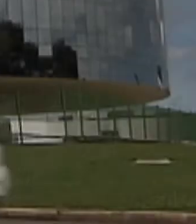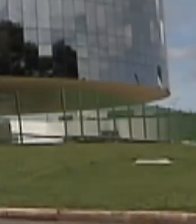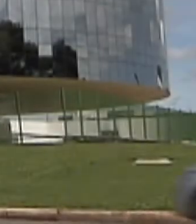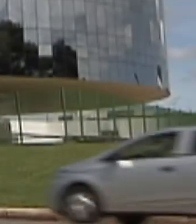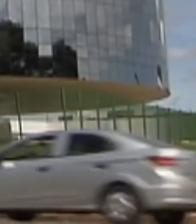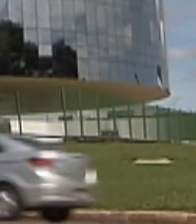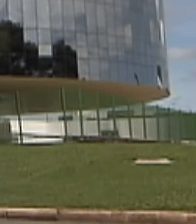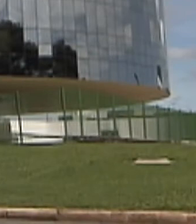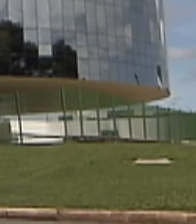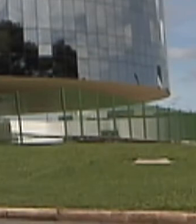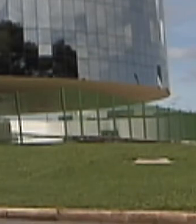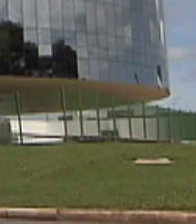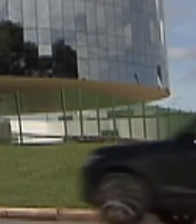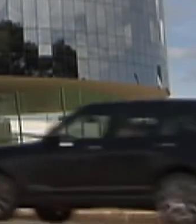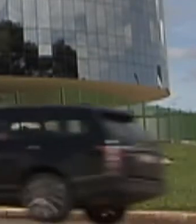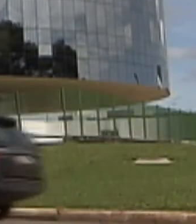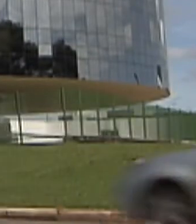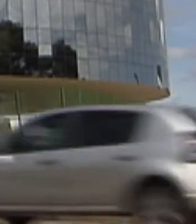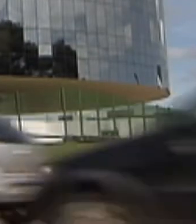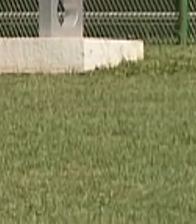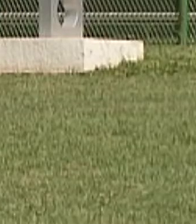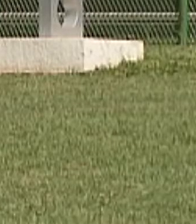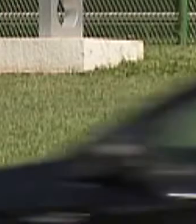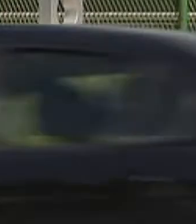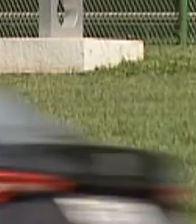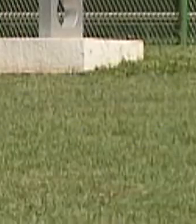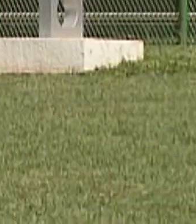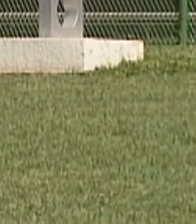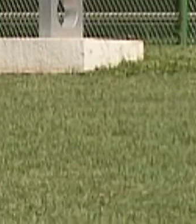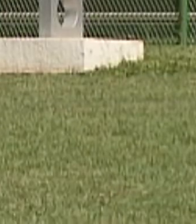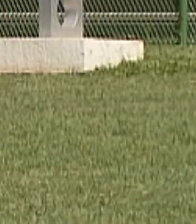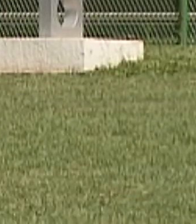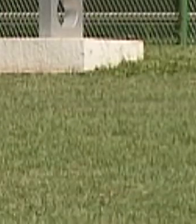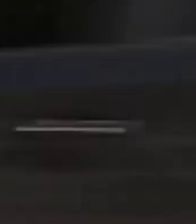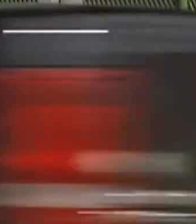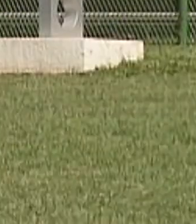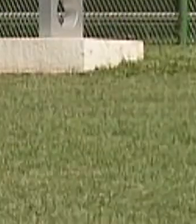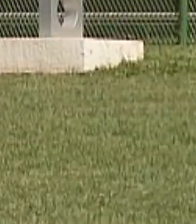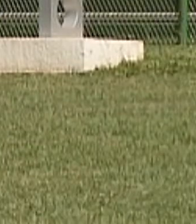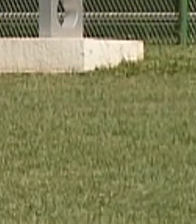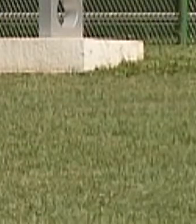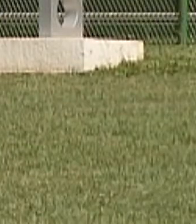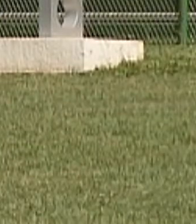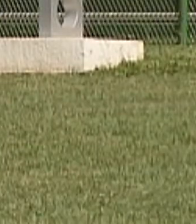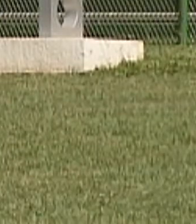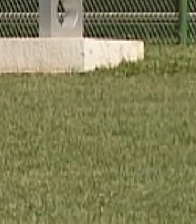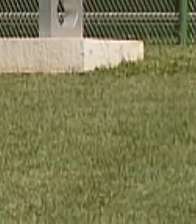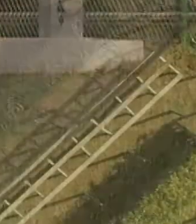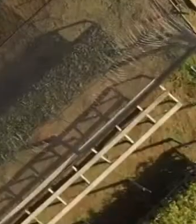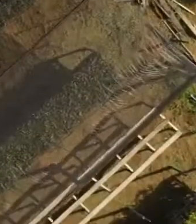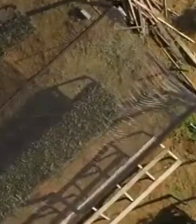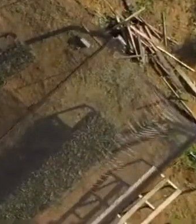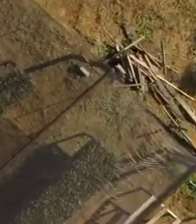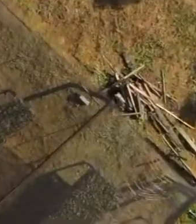O Ministério Público na defesa do meio ambiente. Uma das diversas funções dos Ministérios Públicos é propor ação civil pública,